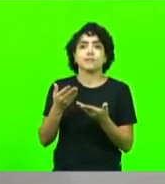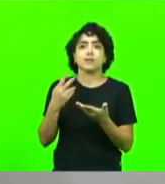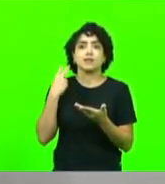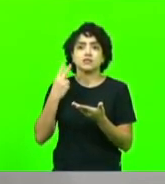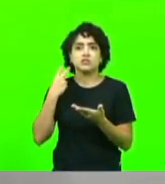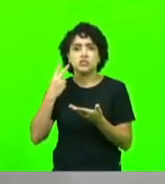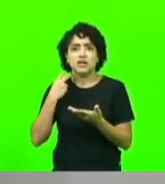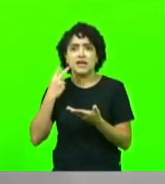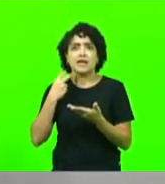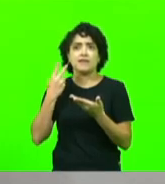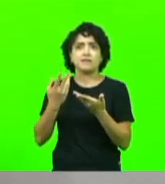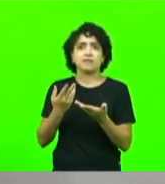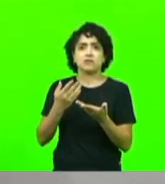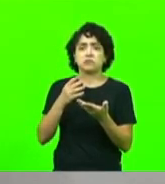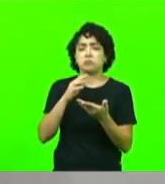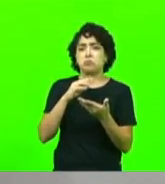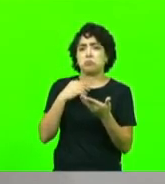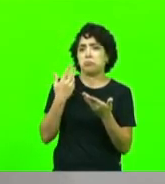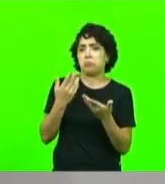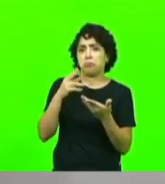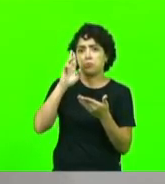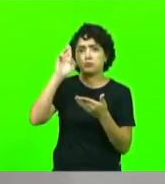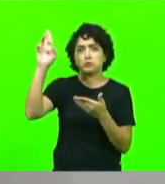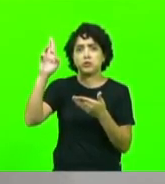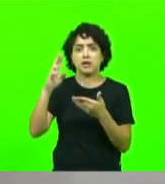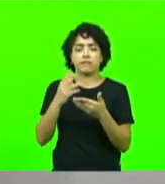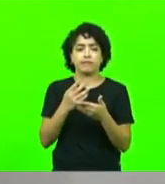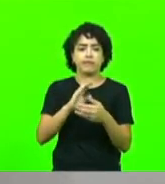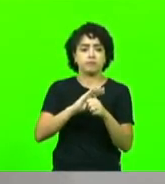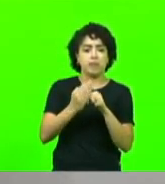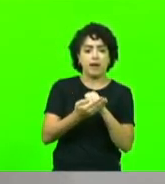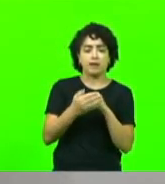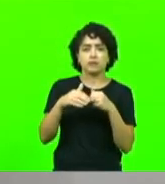de quarteirão, sei lá como é que o nome disso, que se chama vereador de bairro.